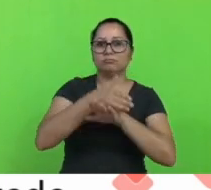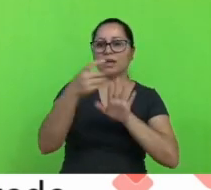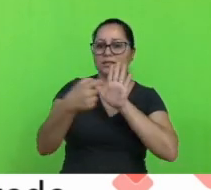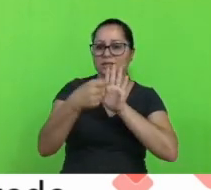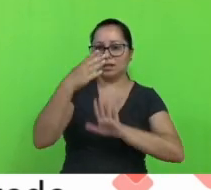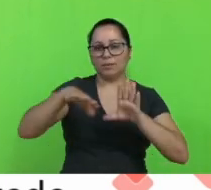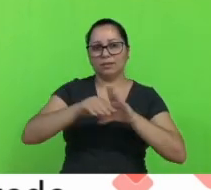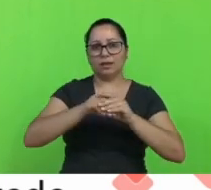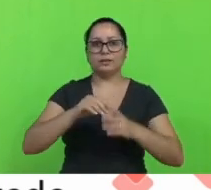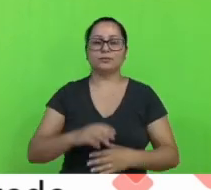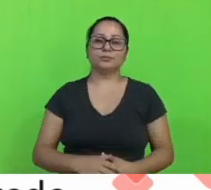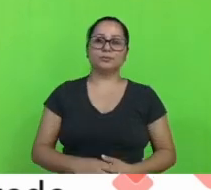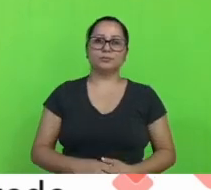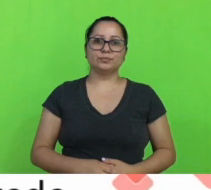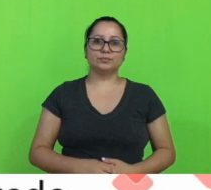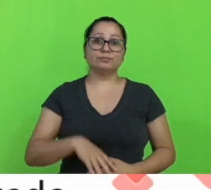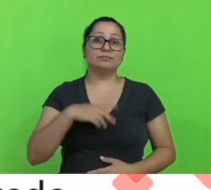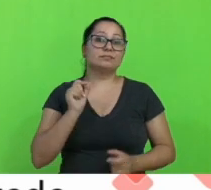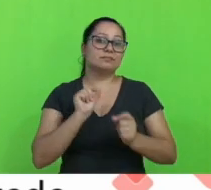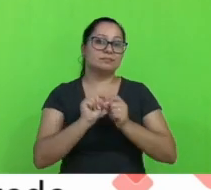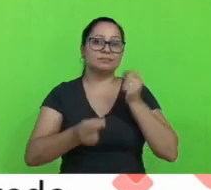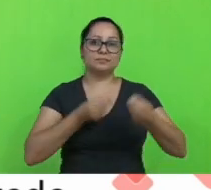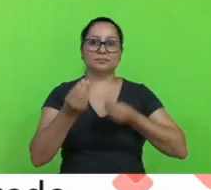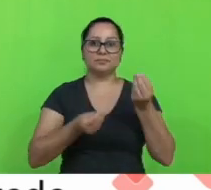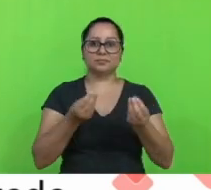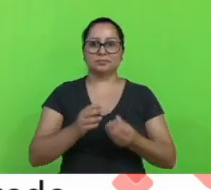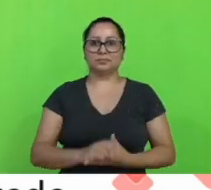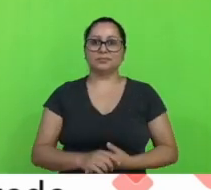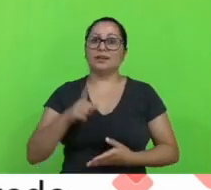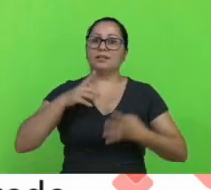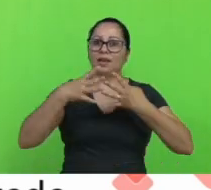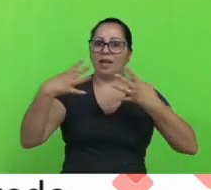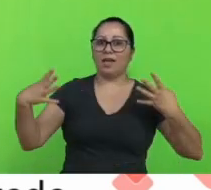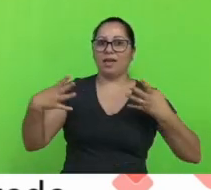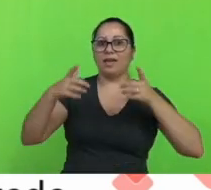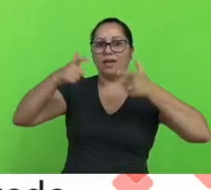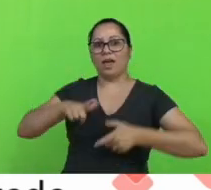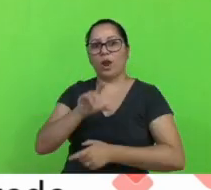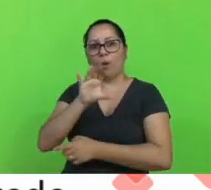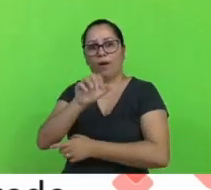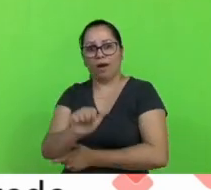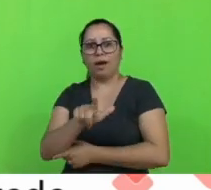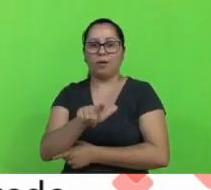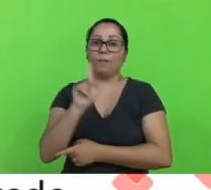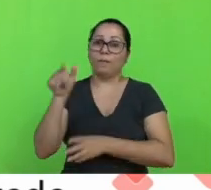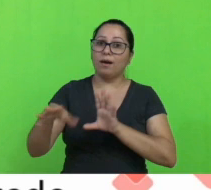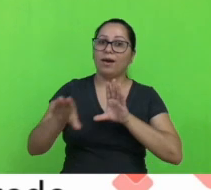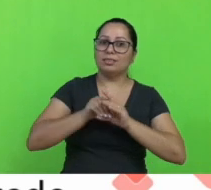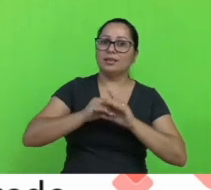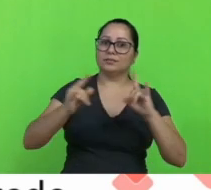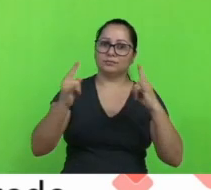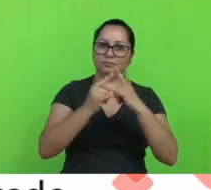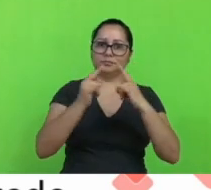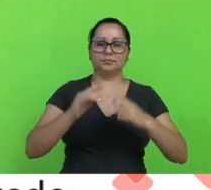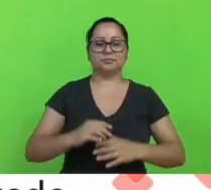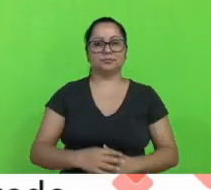internos, né, e são realizadas em uma rede local, ou seja, na rede dentro da